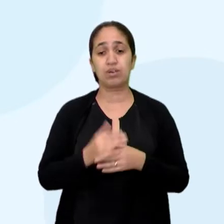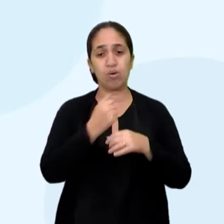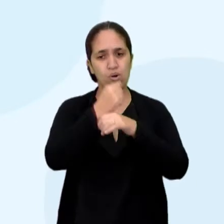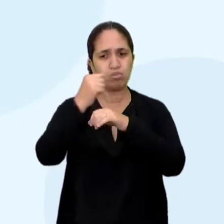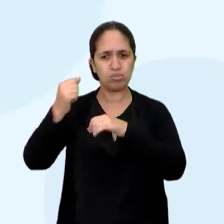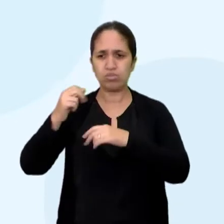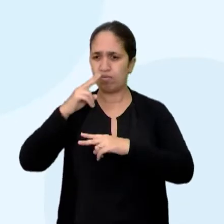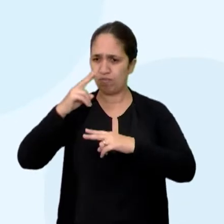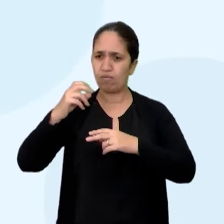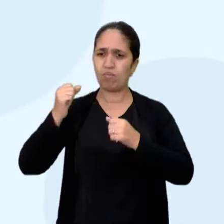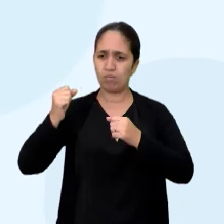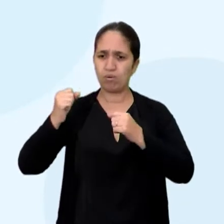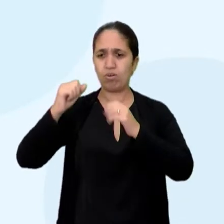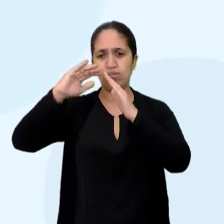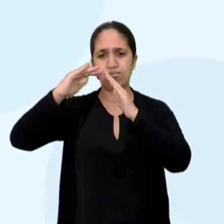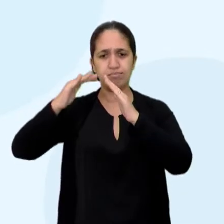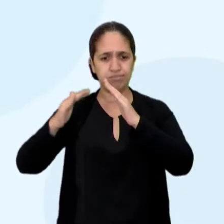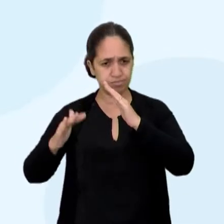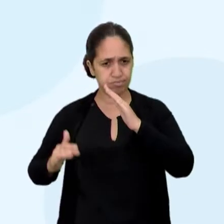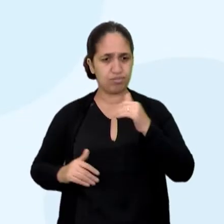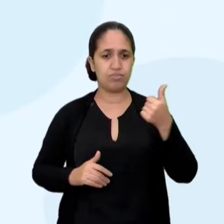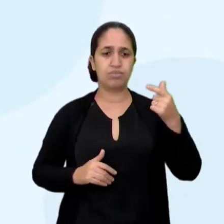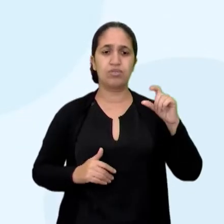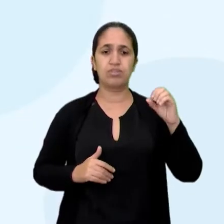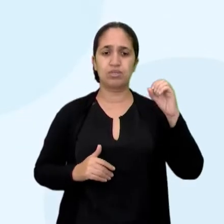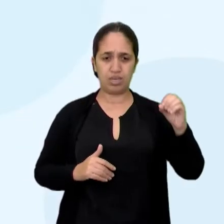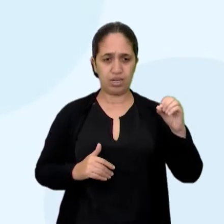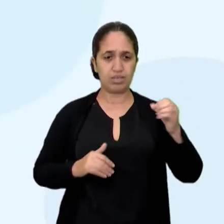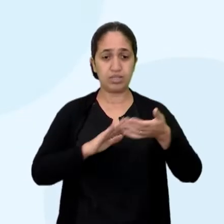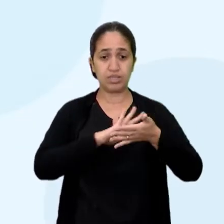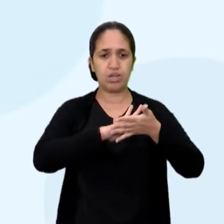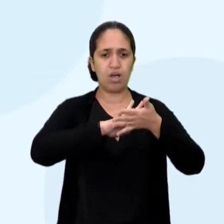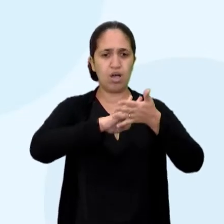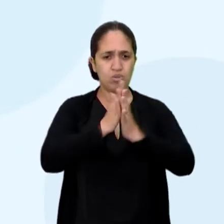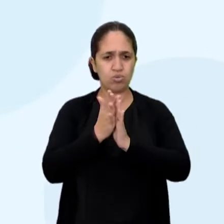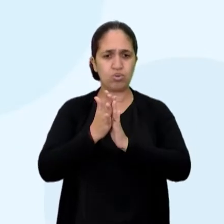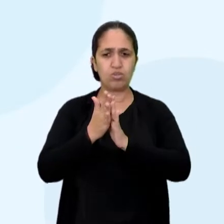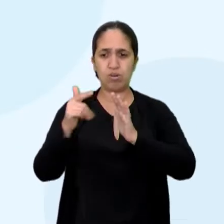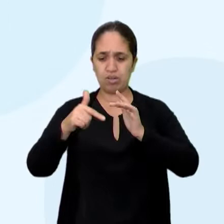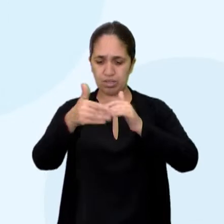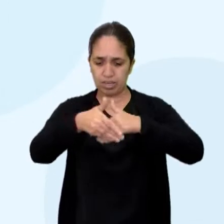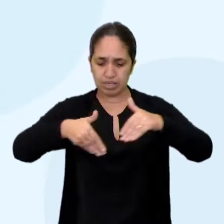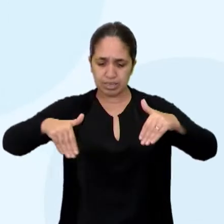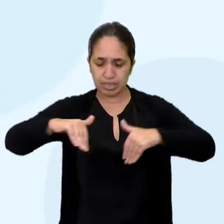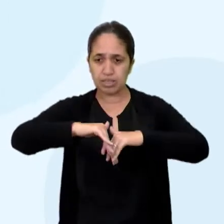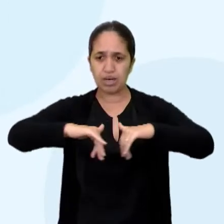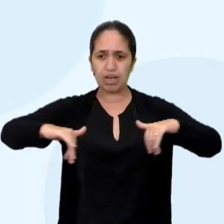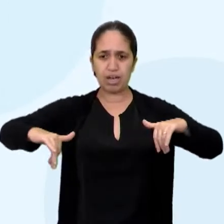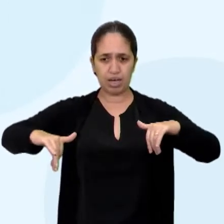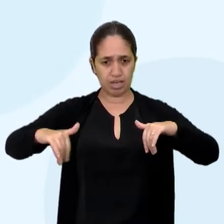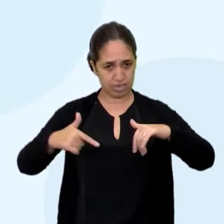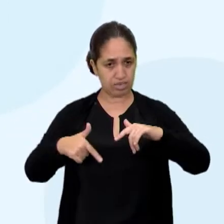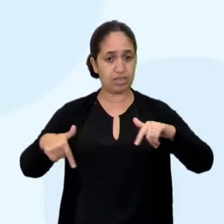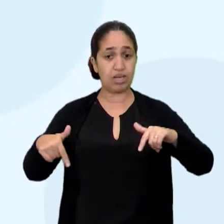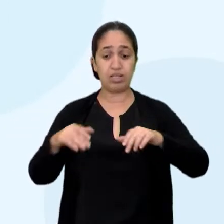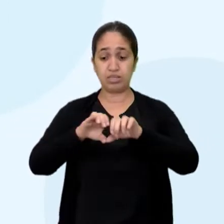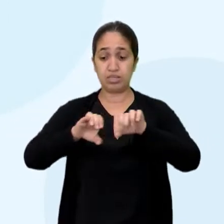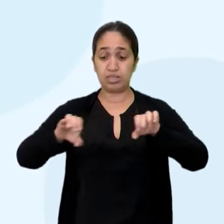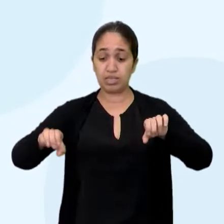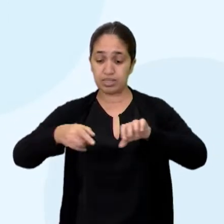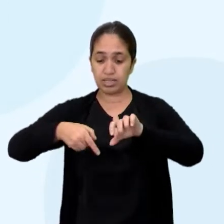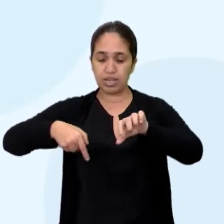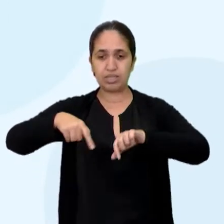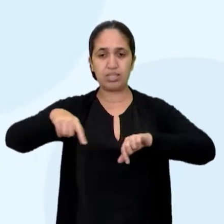construções muito sólidas. O 10, que é destruidor, abre-se em fendas no solo, há cortes nas canalizações,